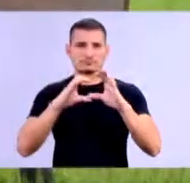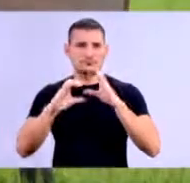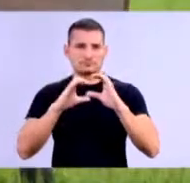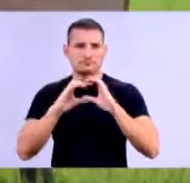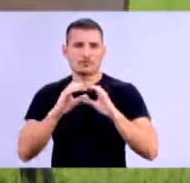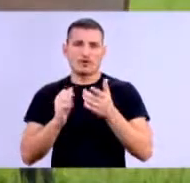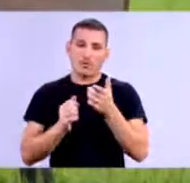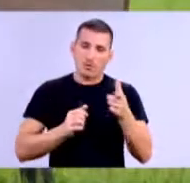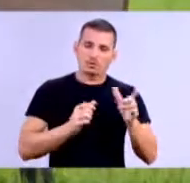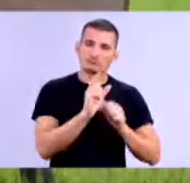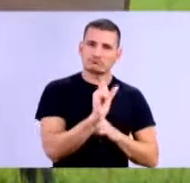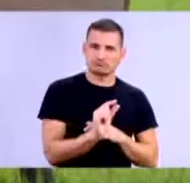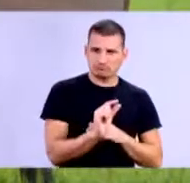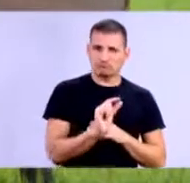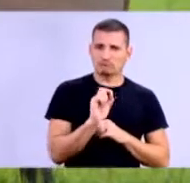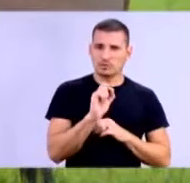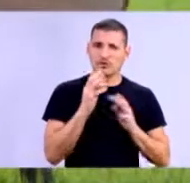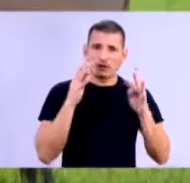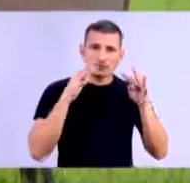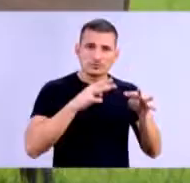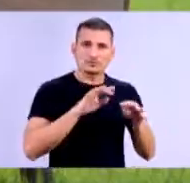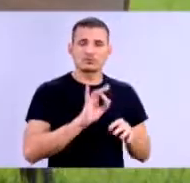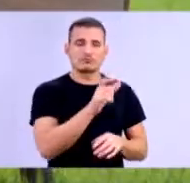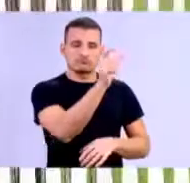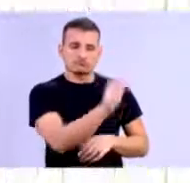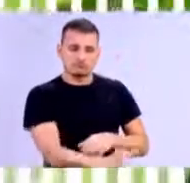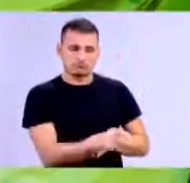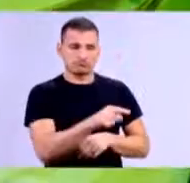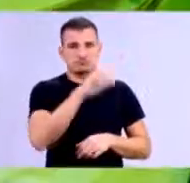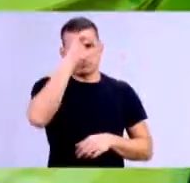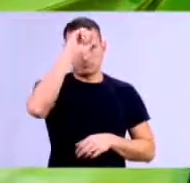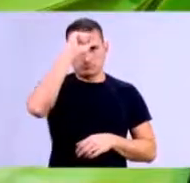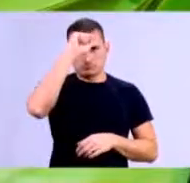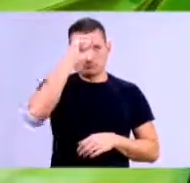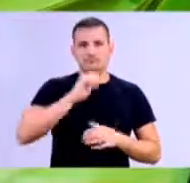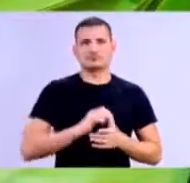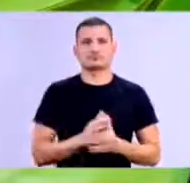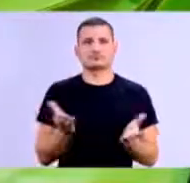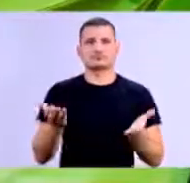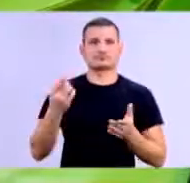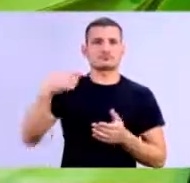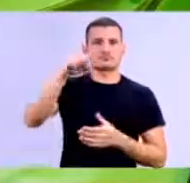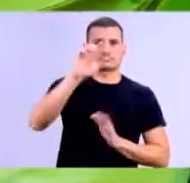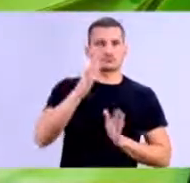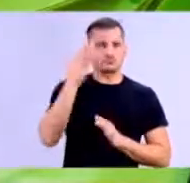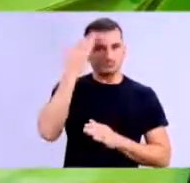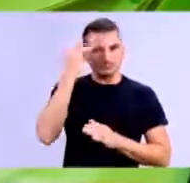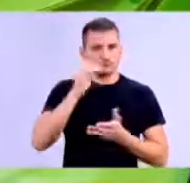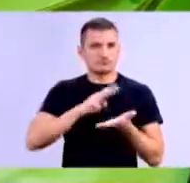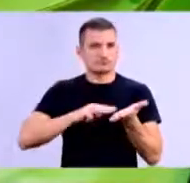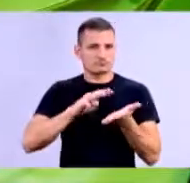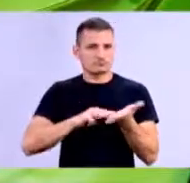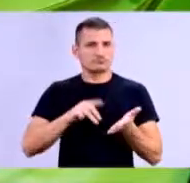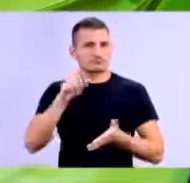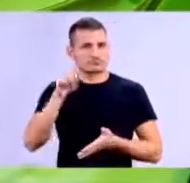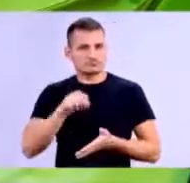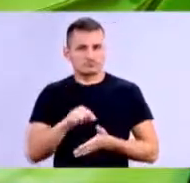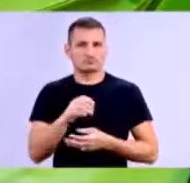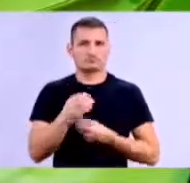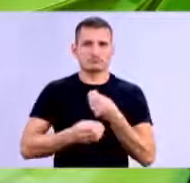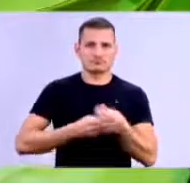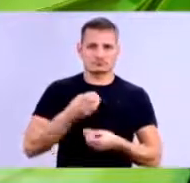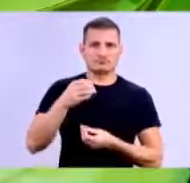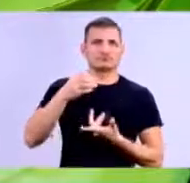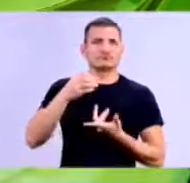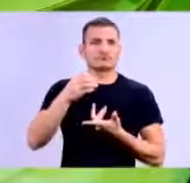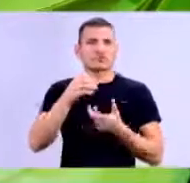menos, buscando dar atenção ao sujeito que aprende. Agora você já sabe, metodologia nada mais é do que a maneira,